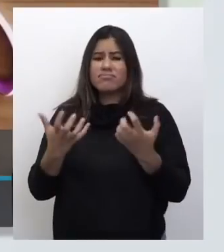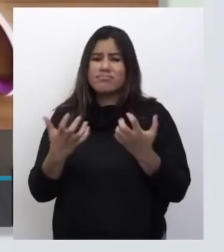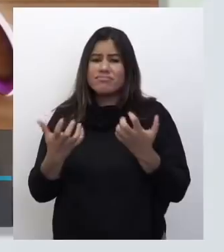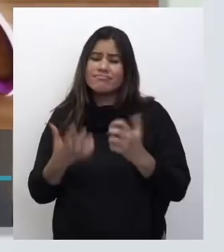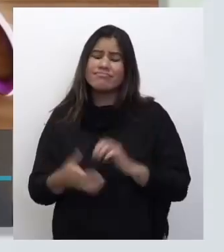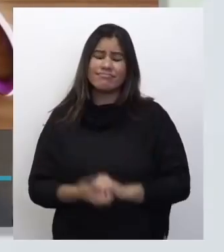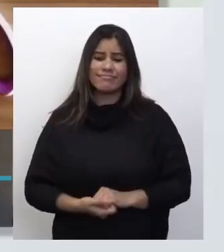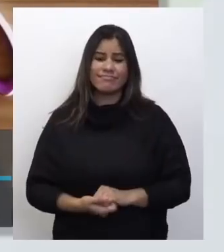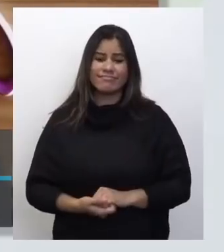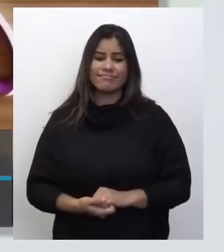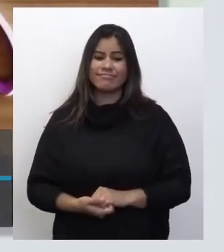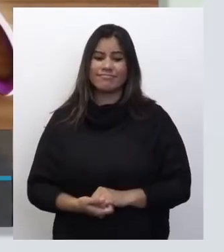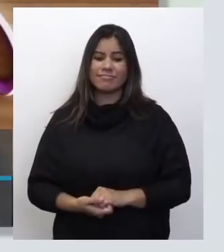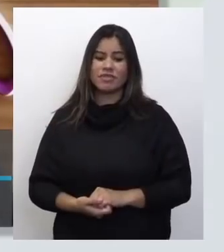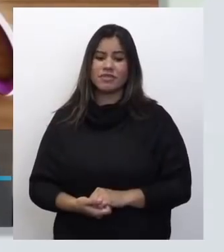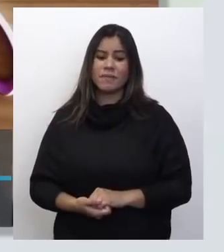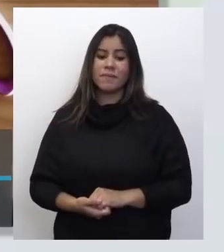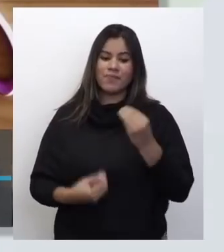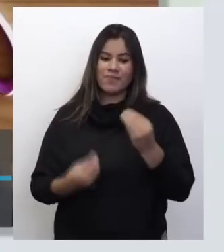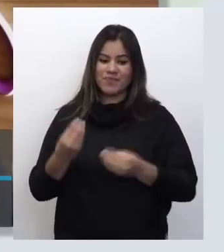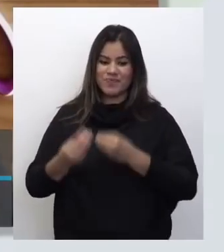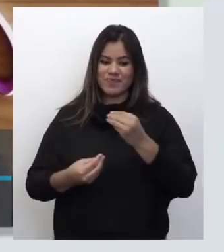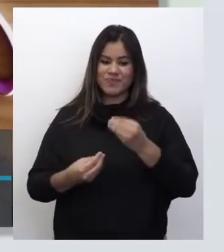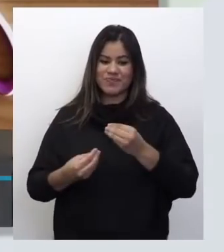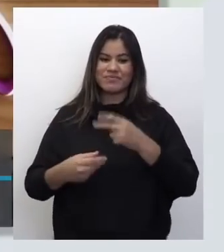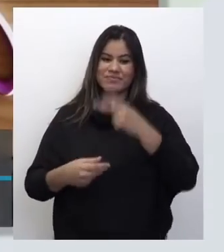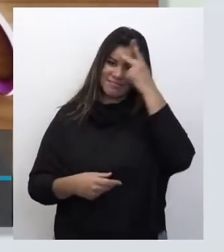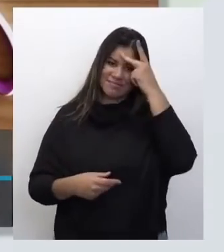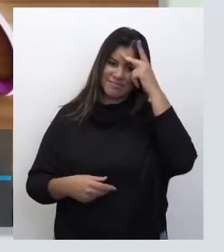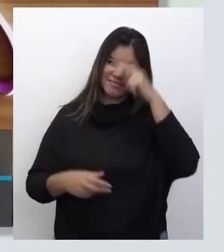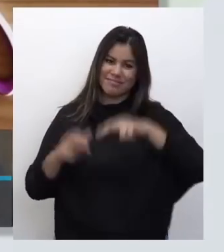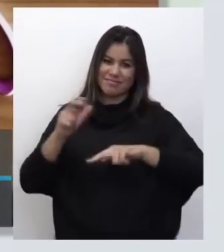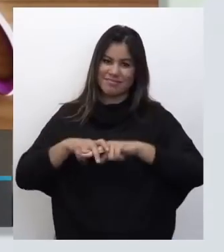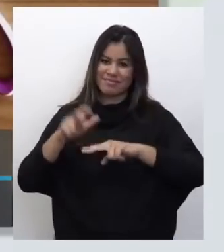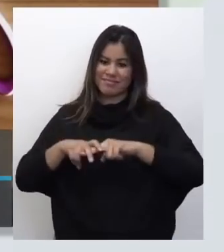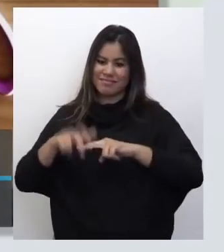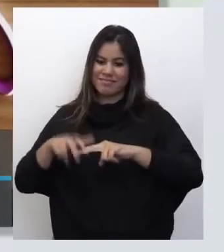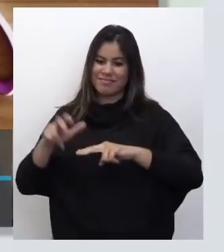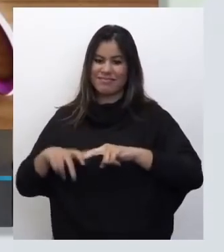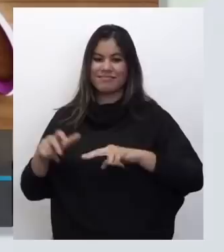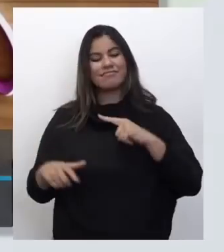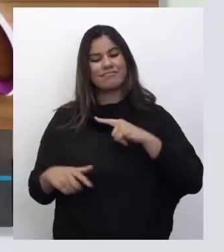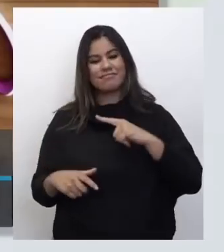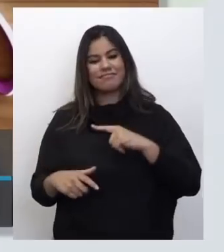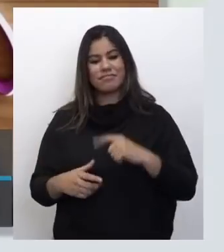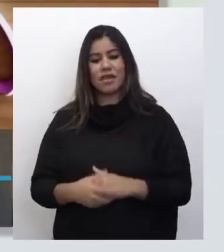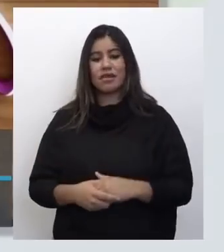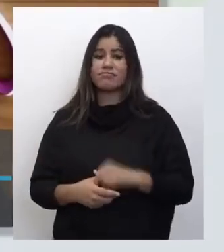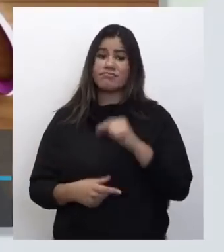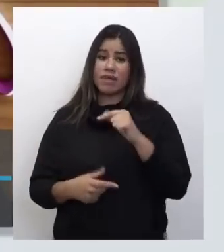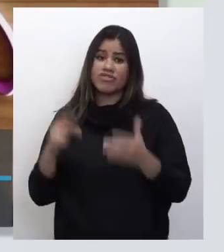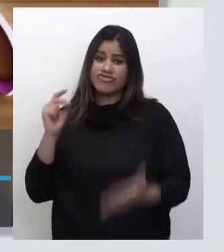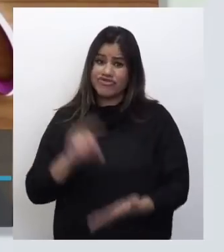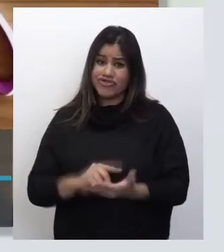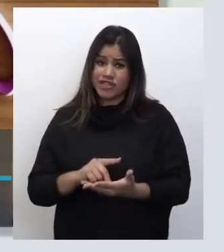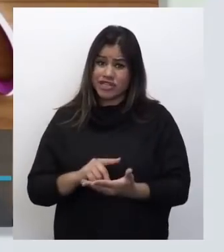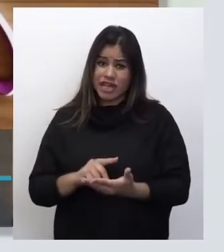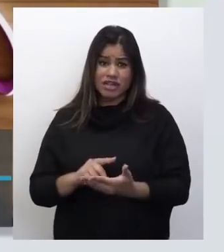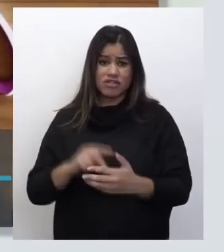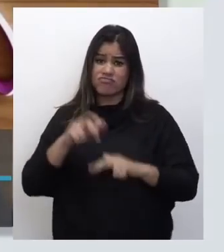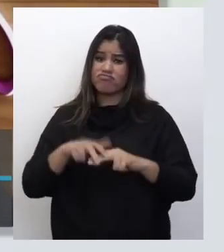ruas, né? Então aqui as pessoas estão sentadas nesses lugares que normalmente o que a gente vê nas grandes cidades é serem ocupados por objetos